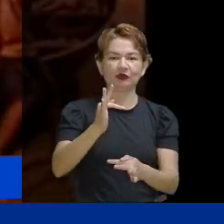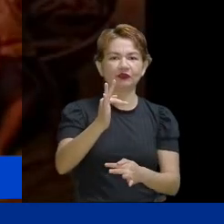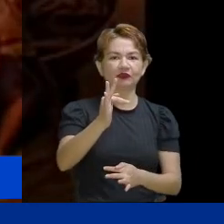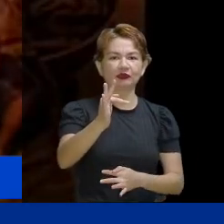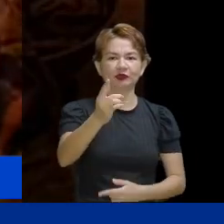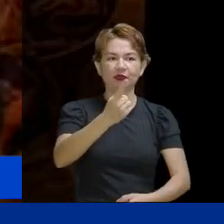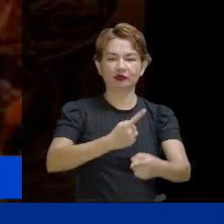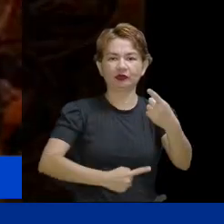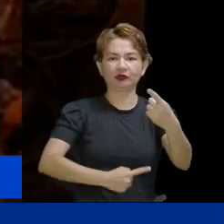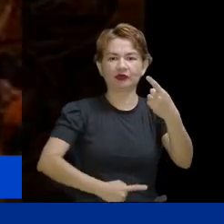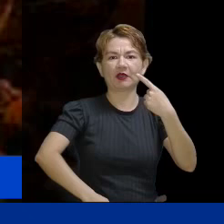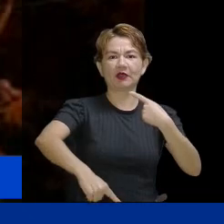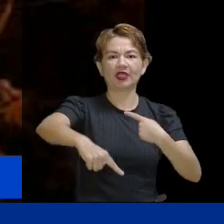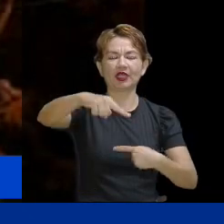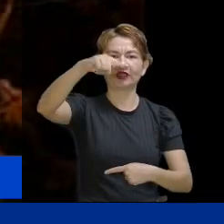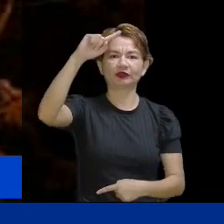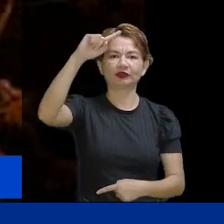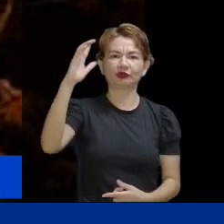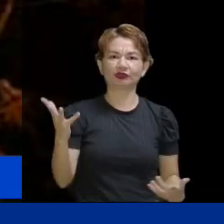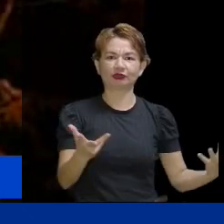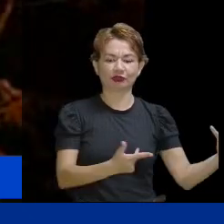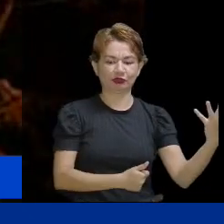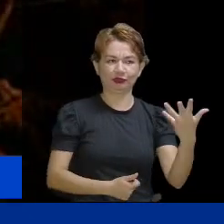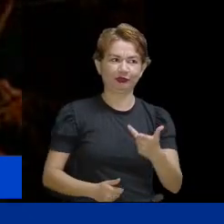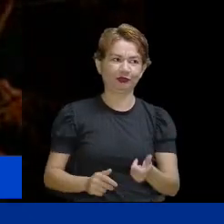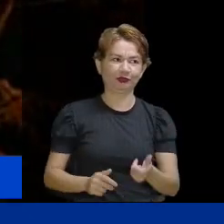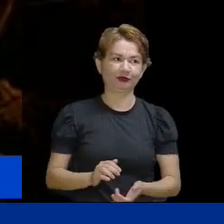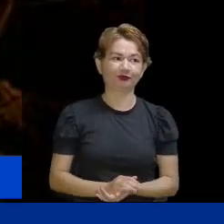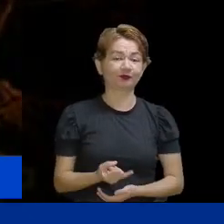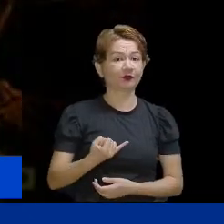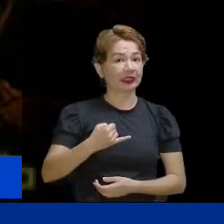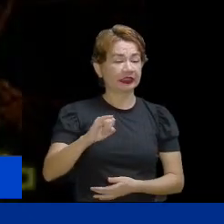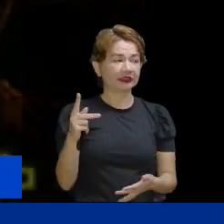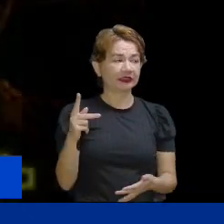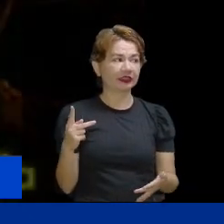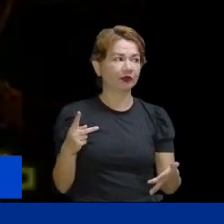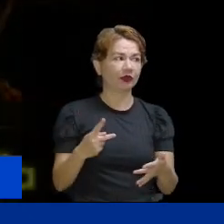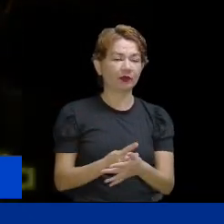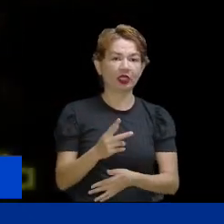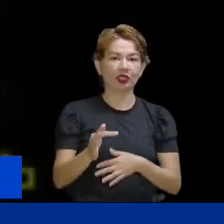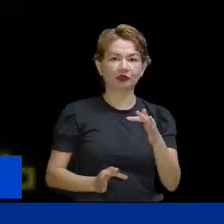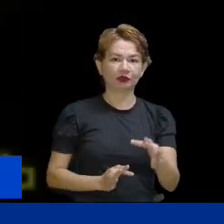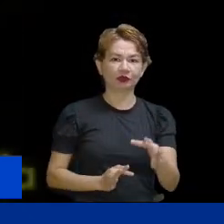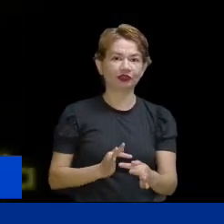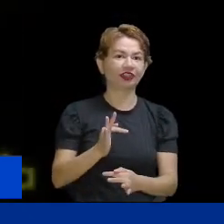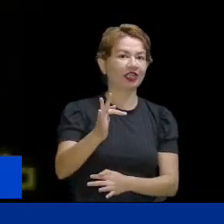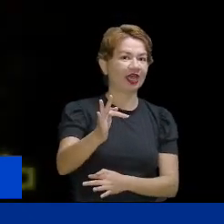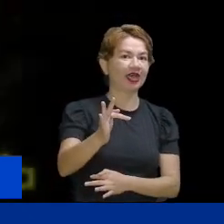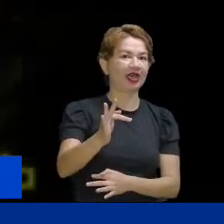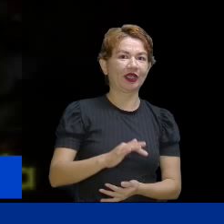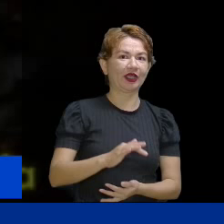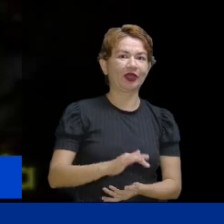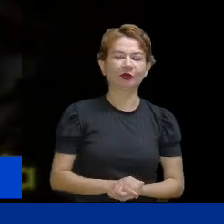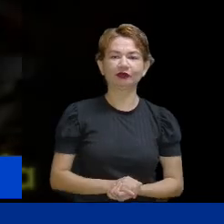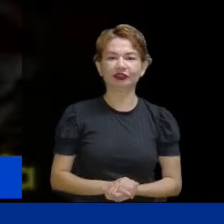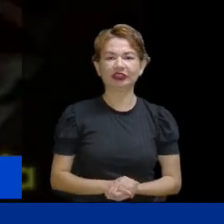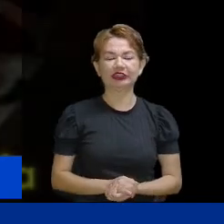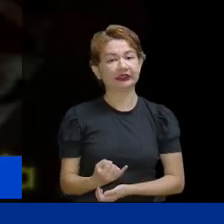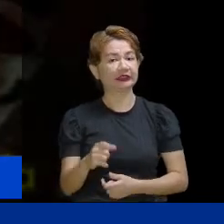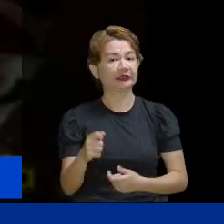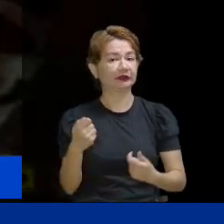num futuro repleto de louros. Se o momento chegar